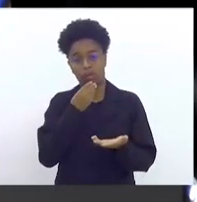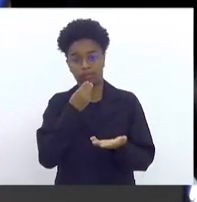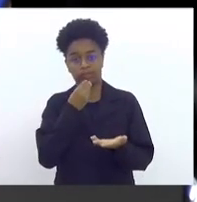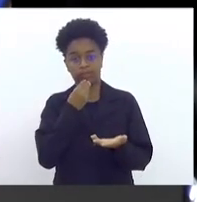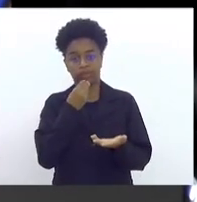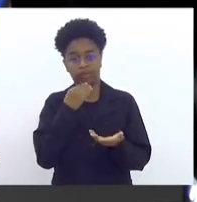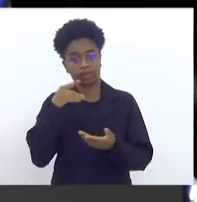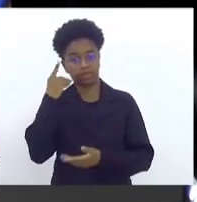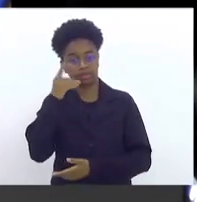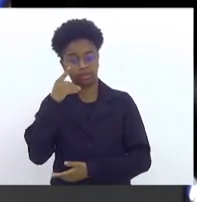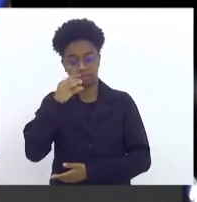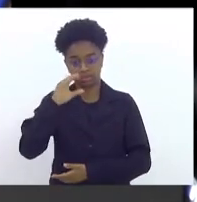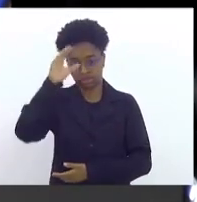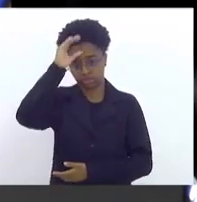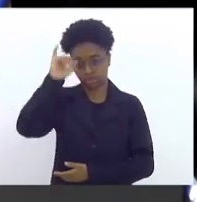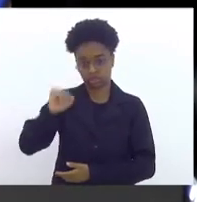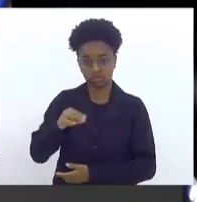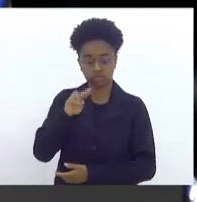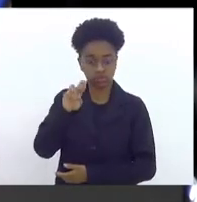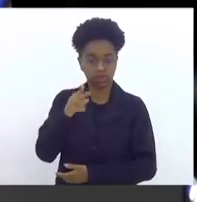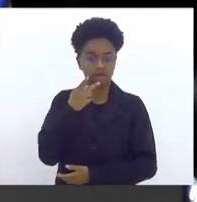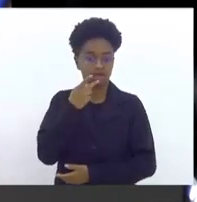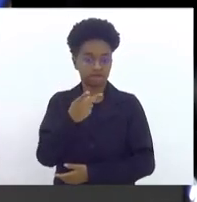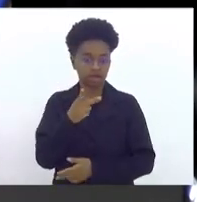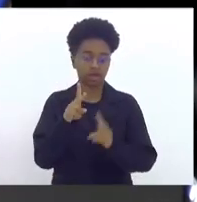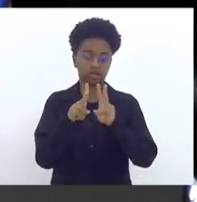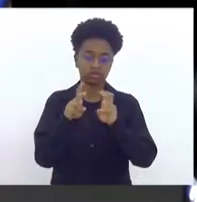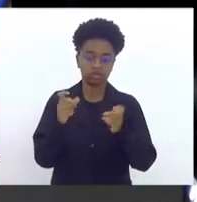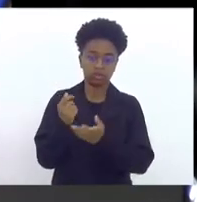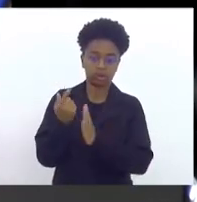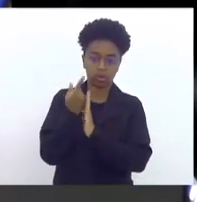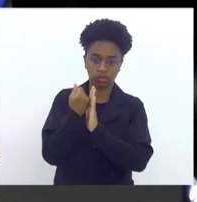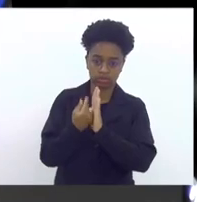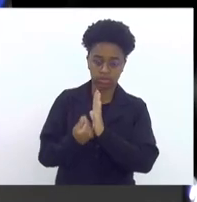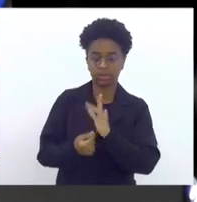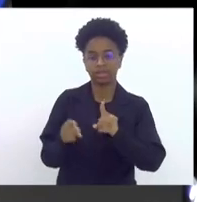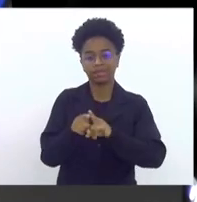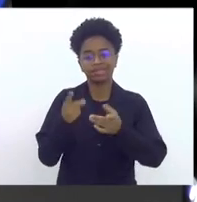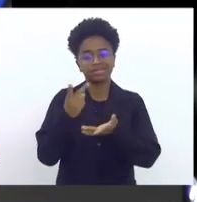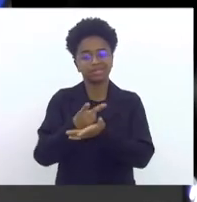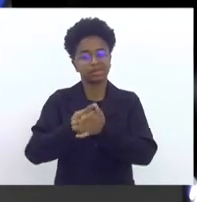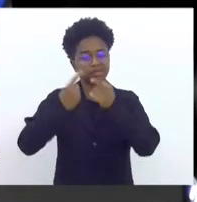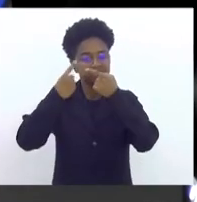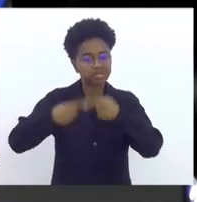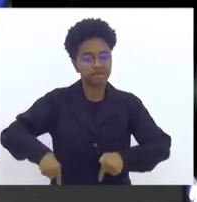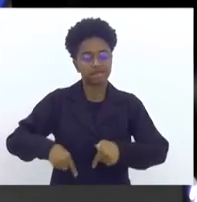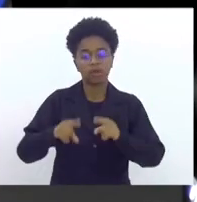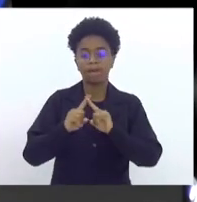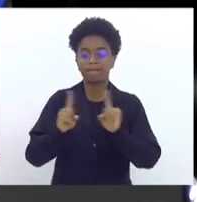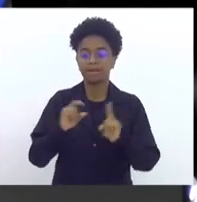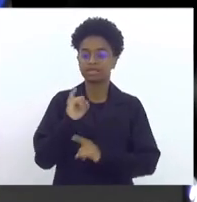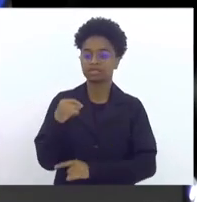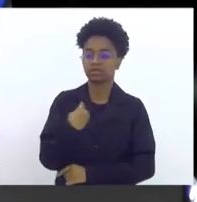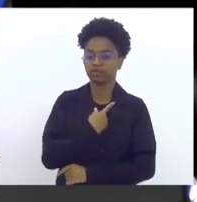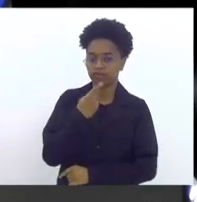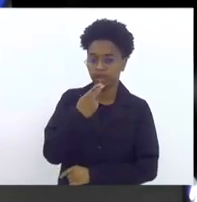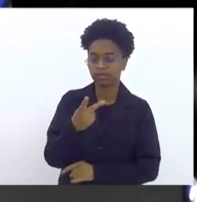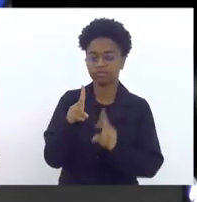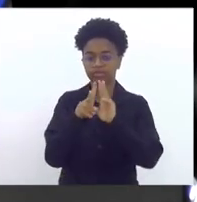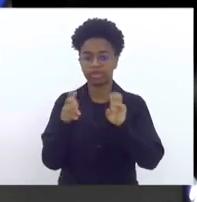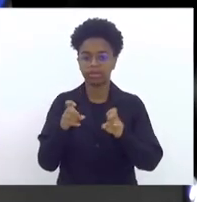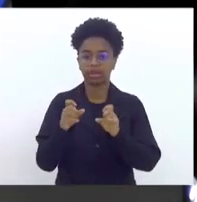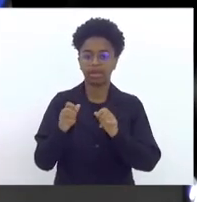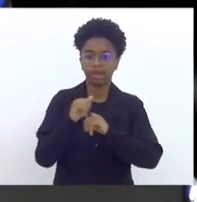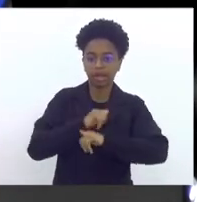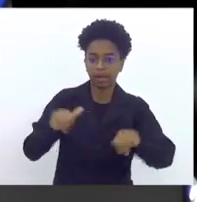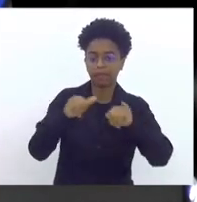deputada que te ajuda a base fala da questão orçamentaria sempre um desafio mas quando falamos de campanha falamos de orçamento